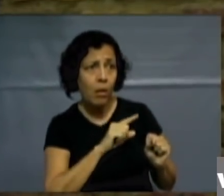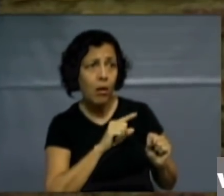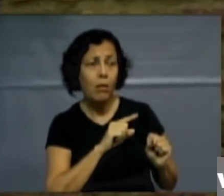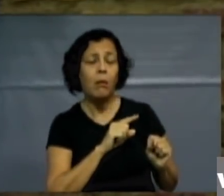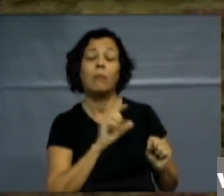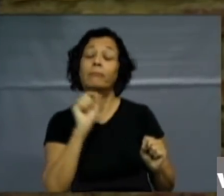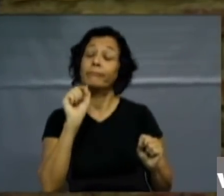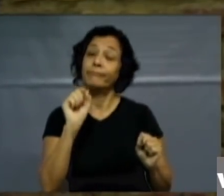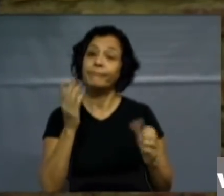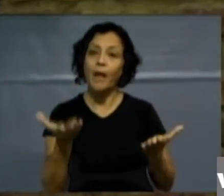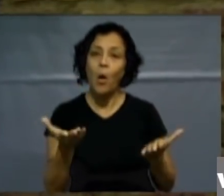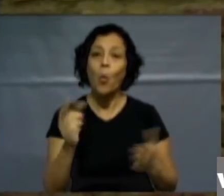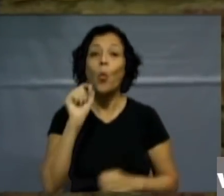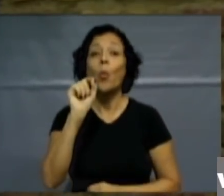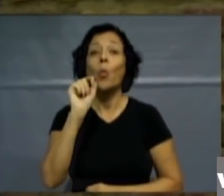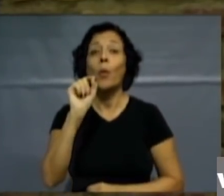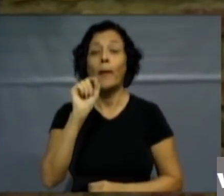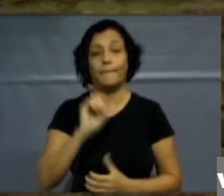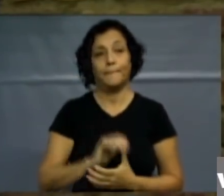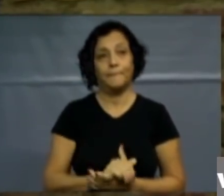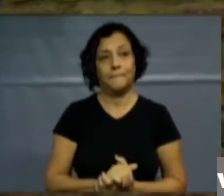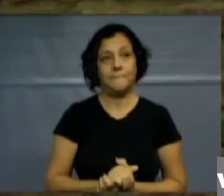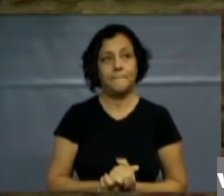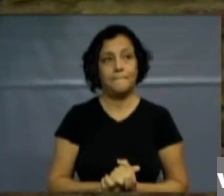Na questão